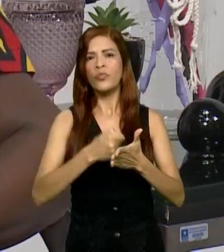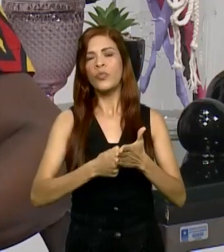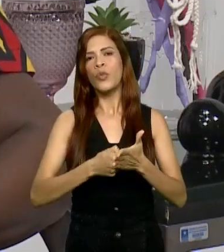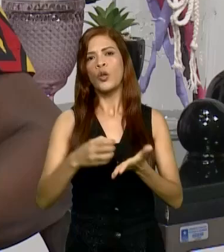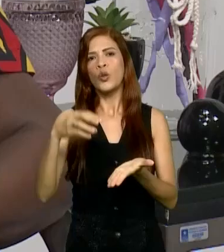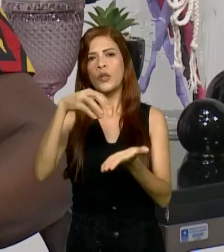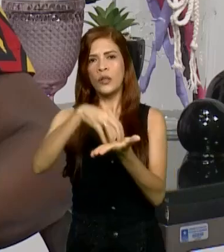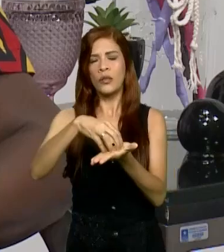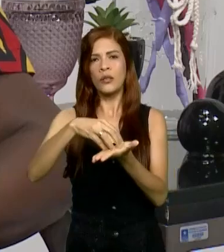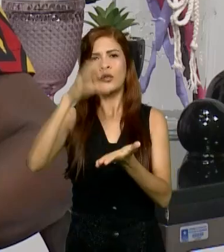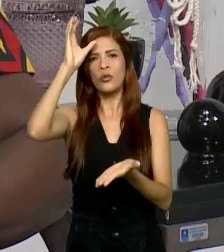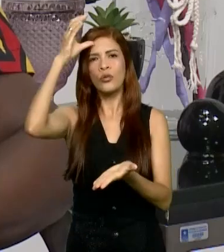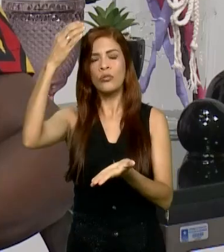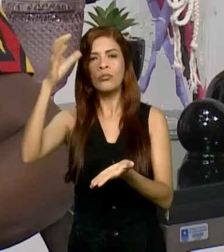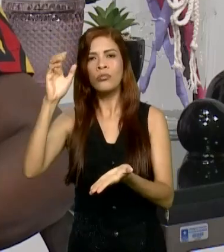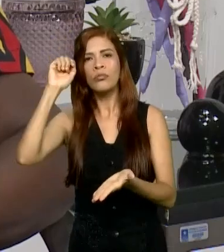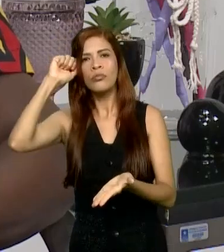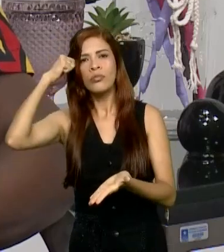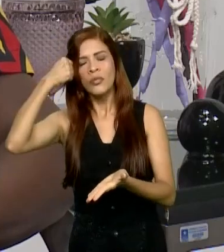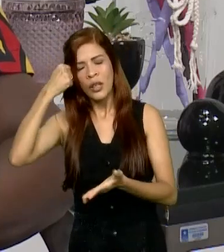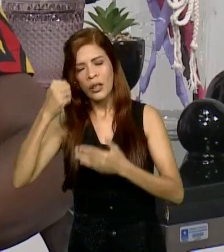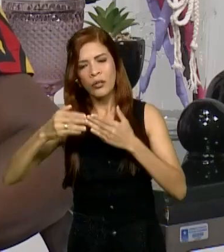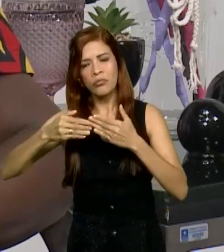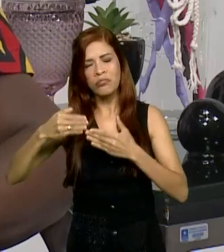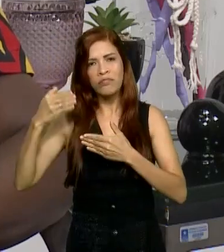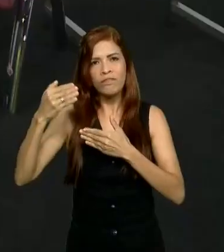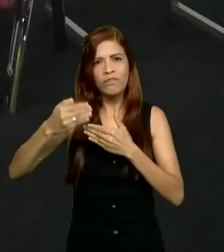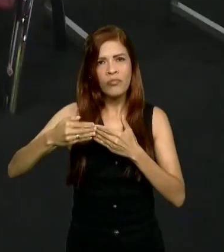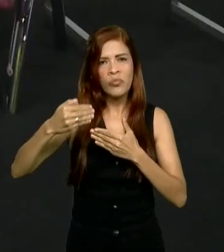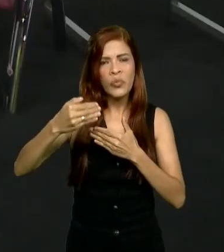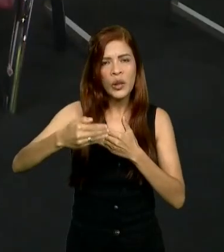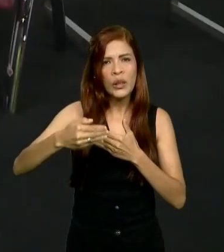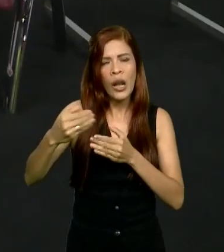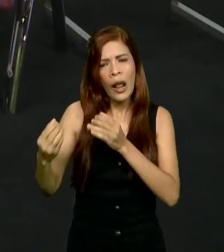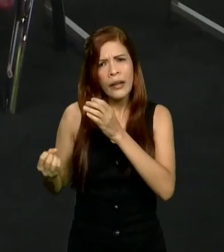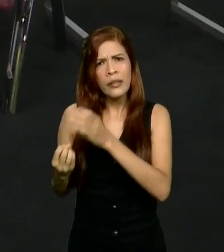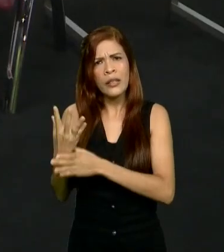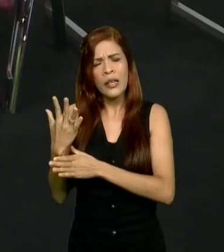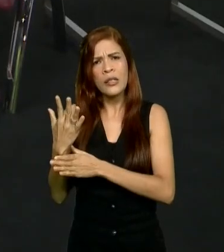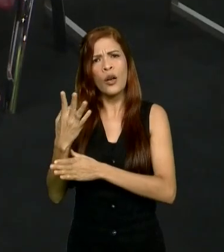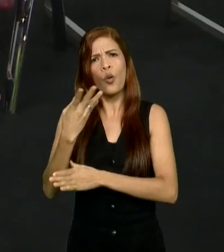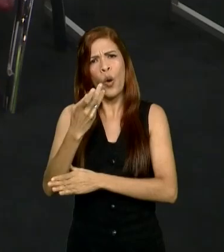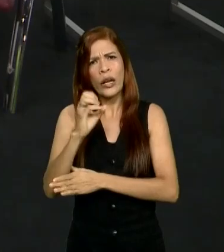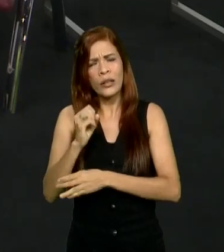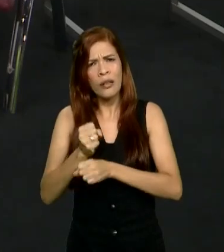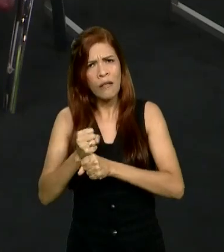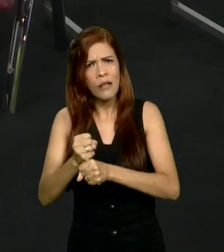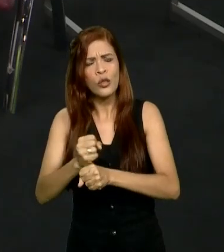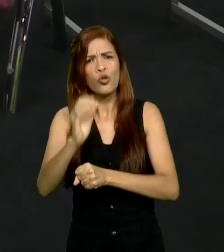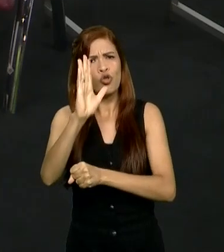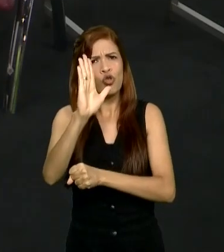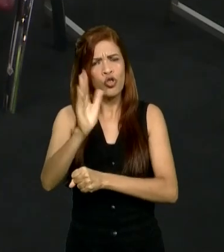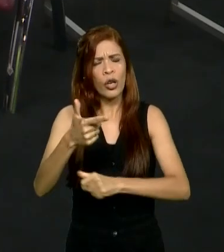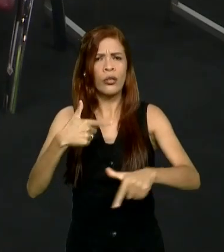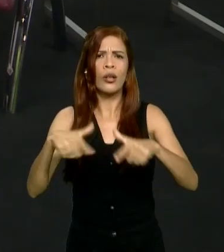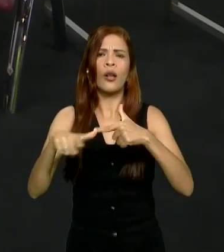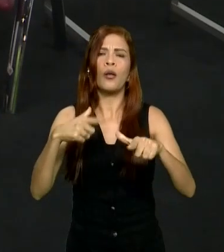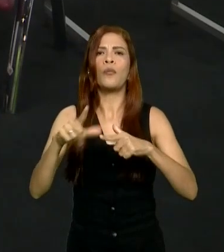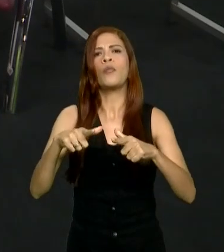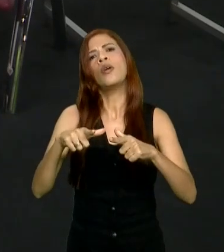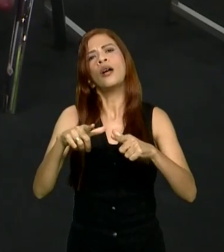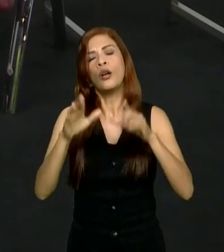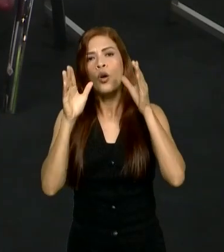Maranhão, que ao longo dos anos, né, desde a sua fundação, mais de 4 décadas, trabalha com as comunidades, com os povos e